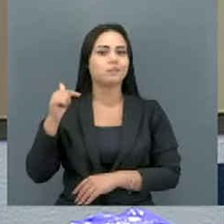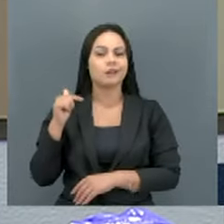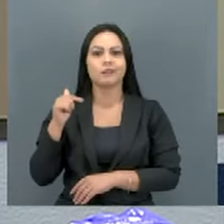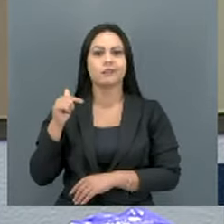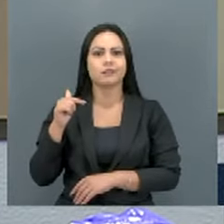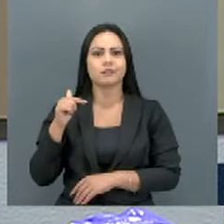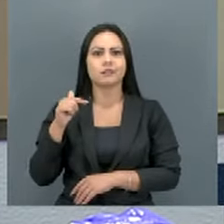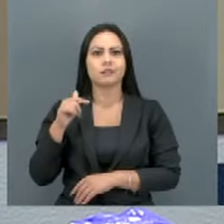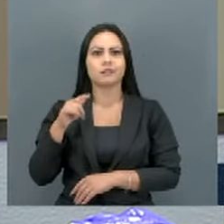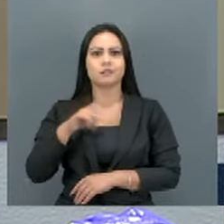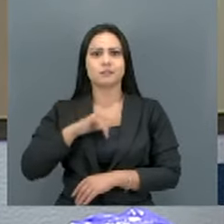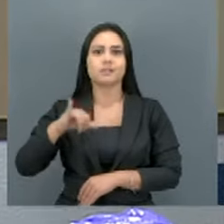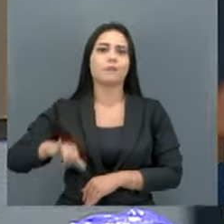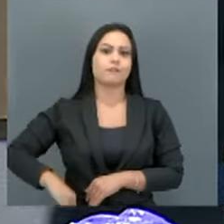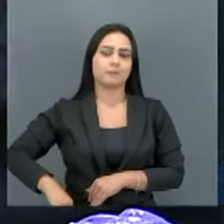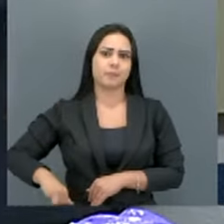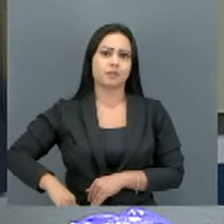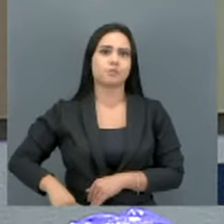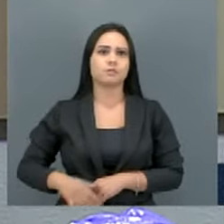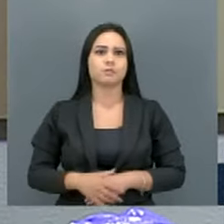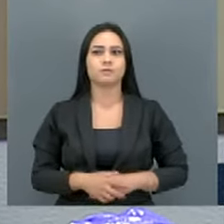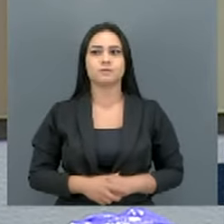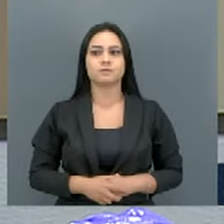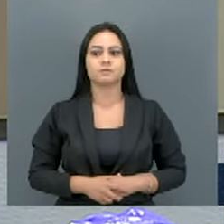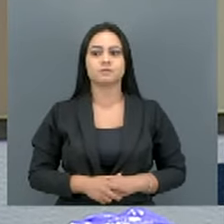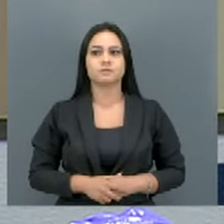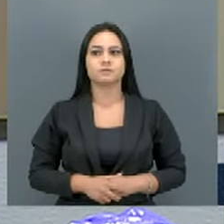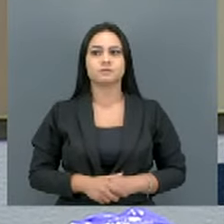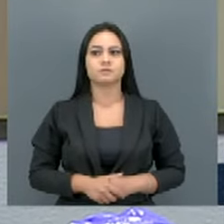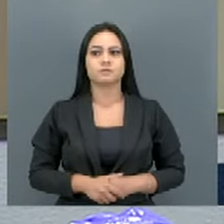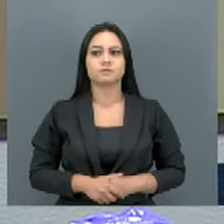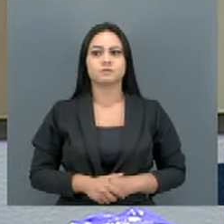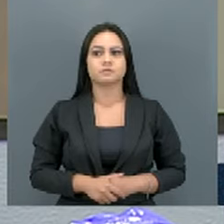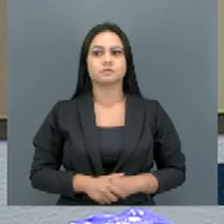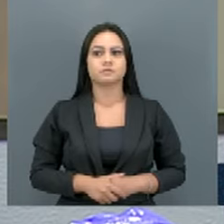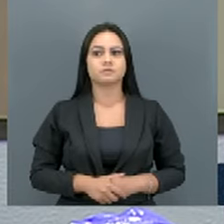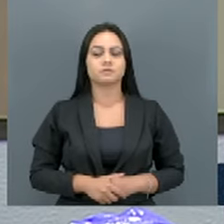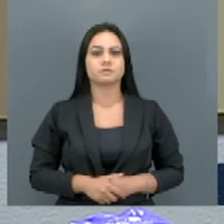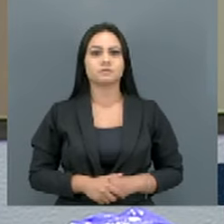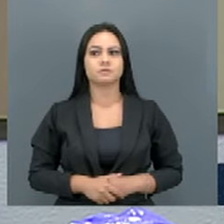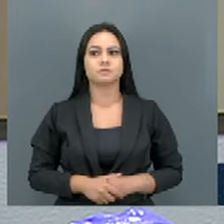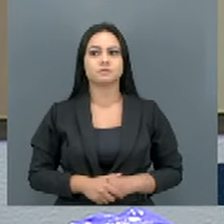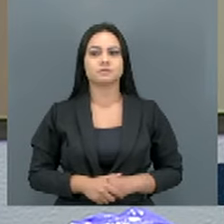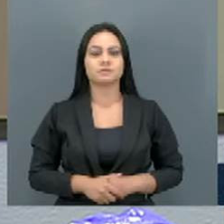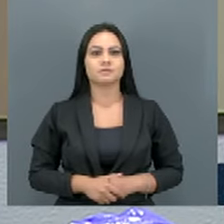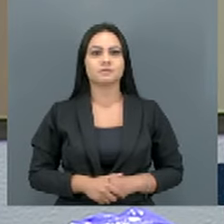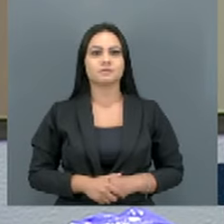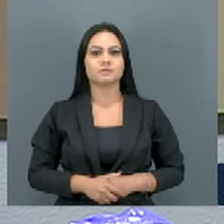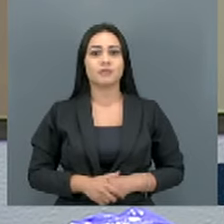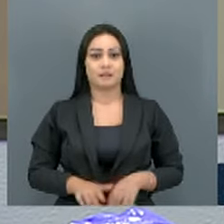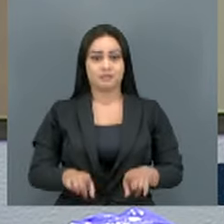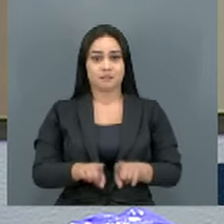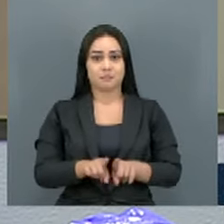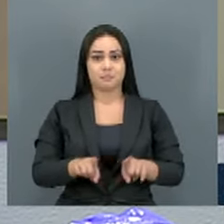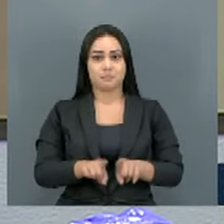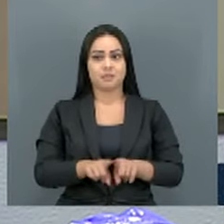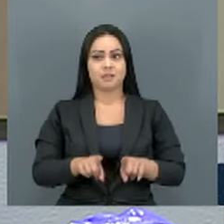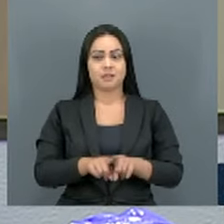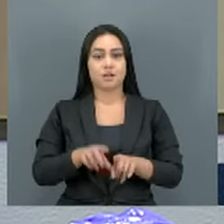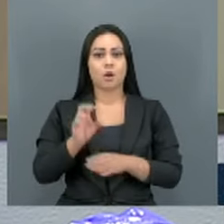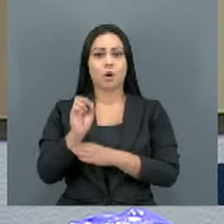muito sofrendo. e também a